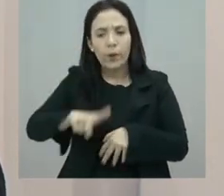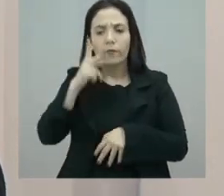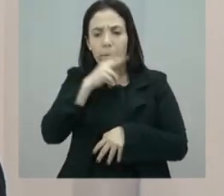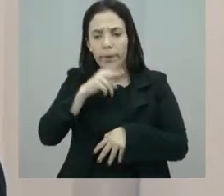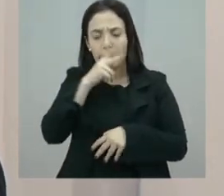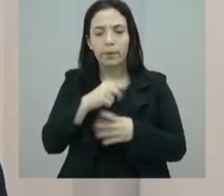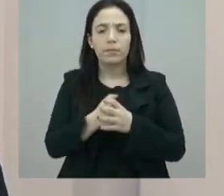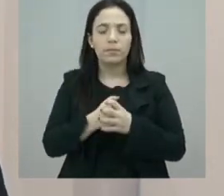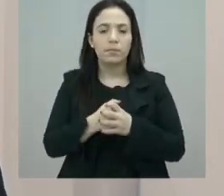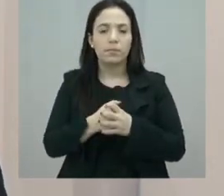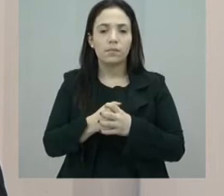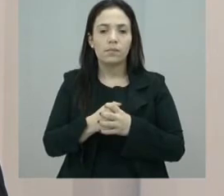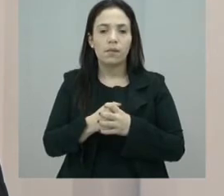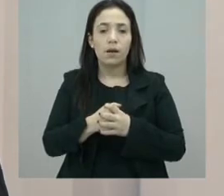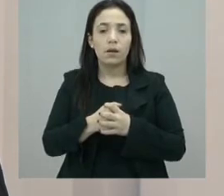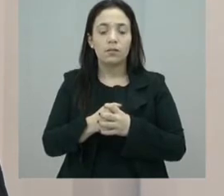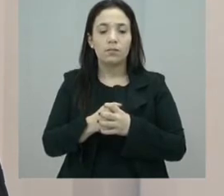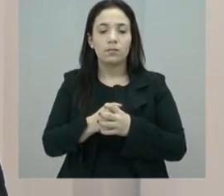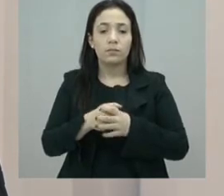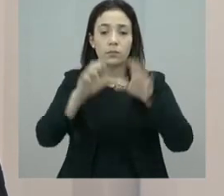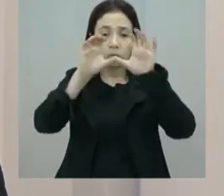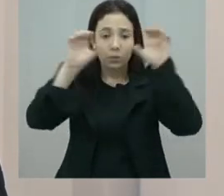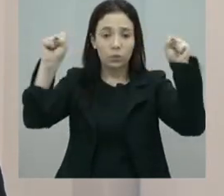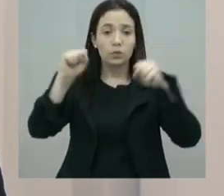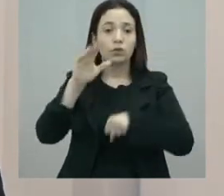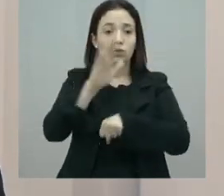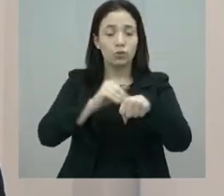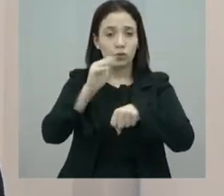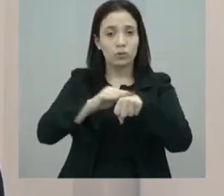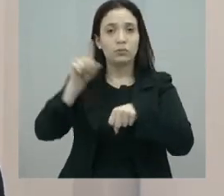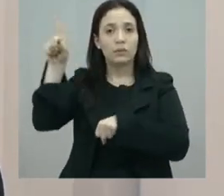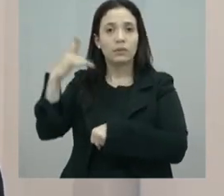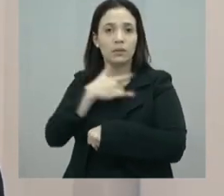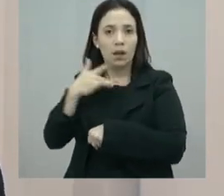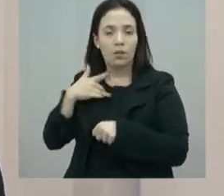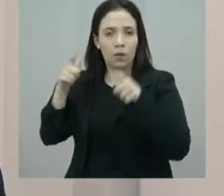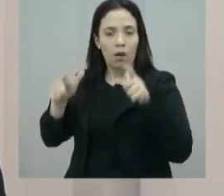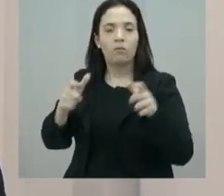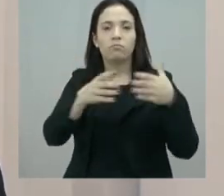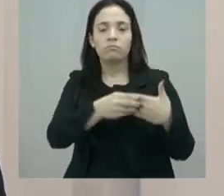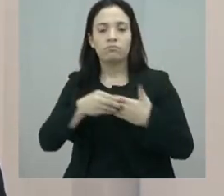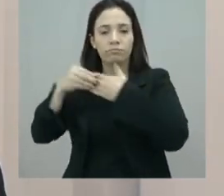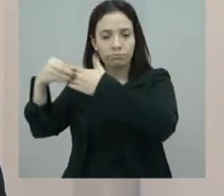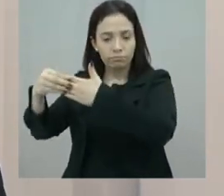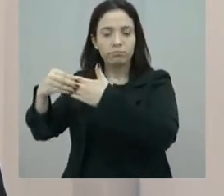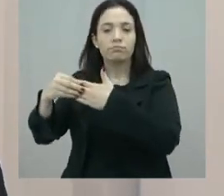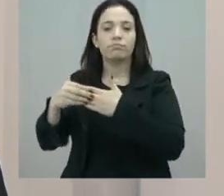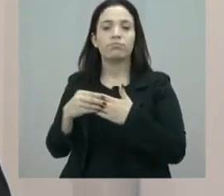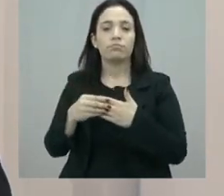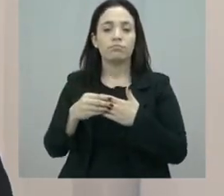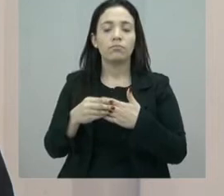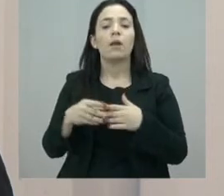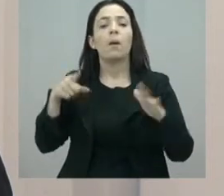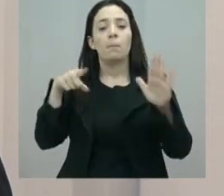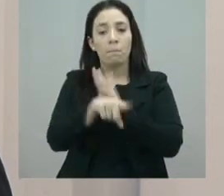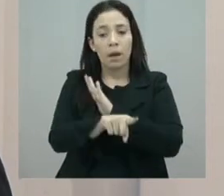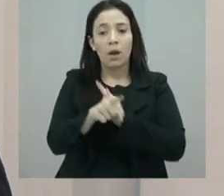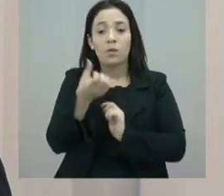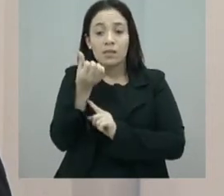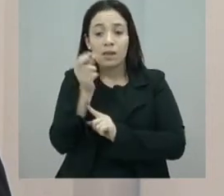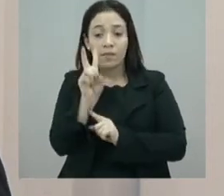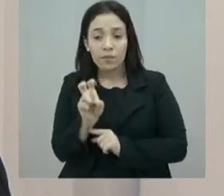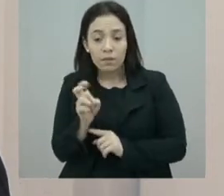mesma história. Aí o conselho tutelar vai levar para um atendimento de saúde, que vai perguntar a mesma coisa. Se levar para um CRAS ou para um CREAS, vai perguntar a mesma